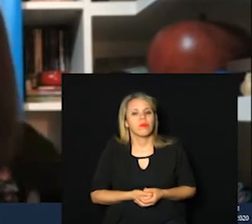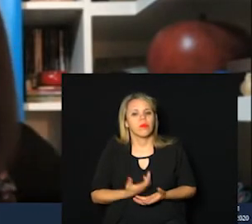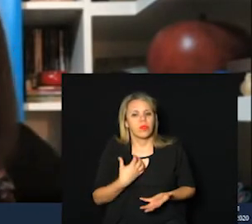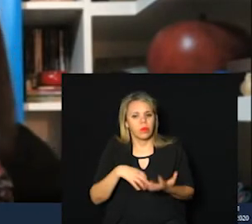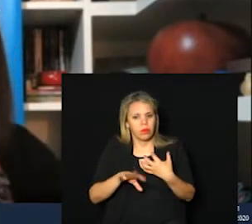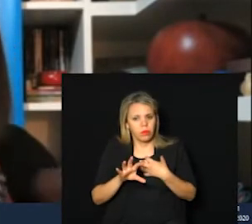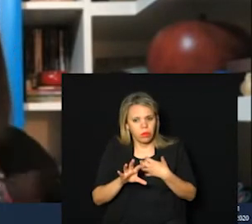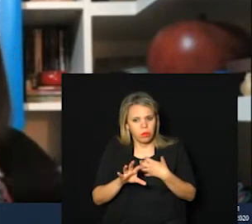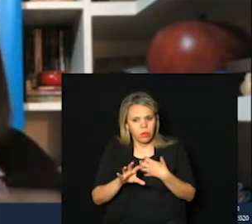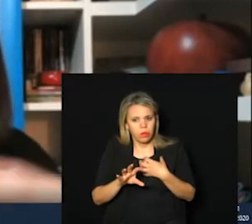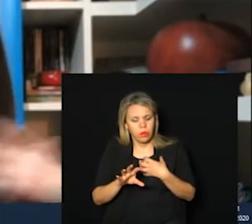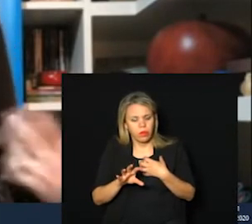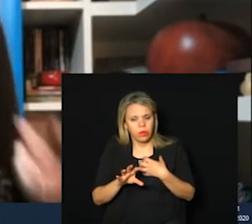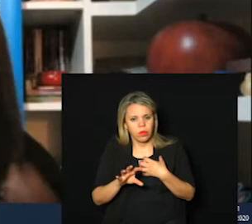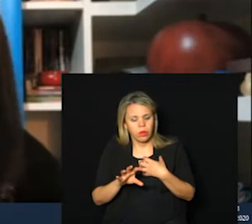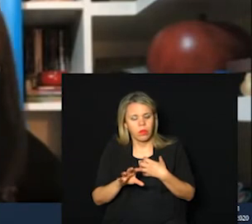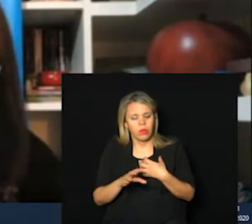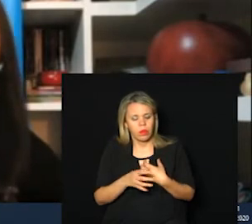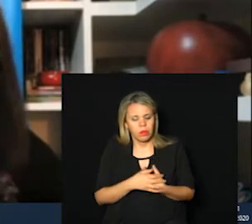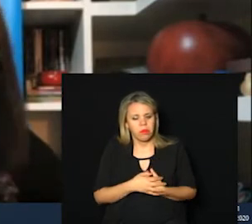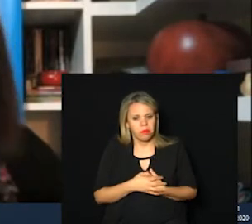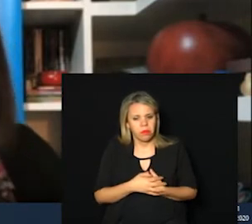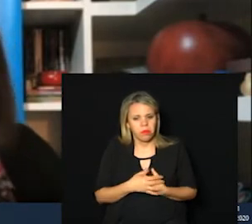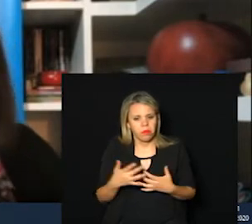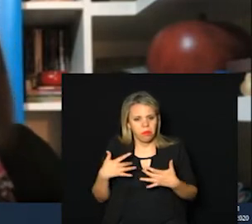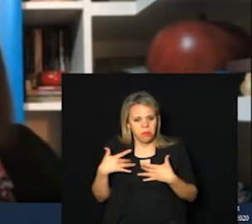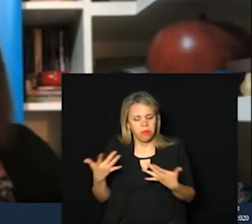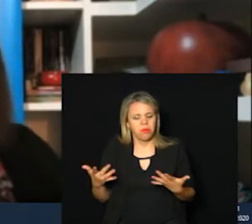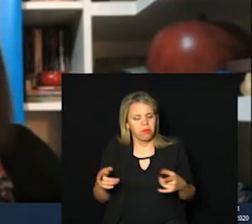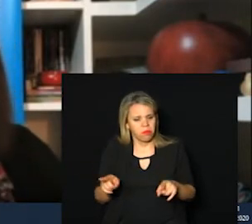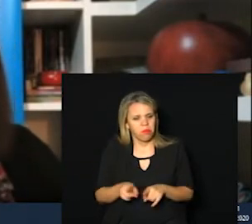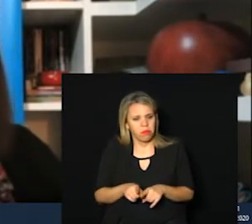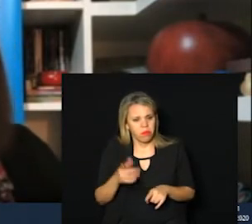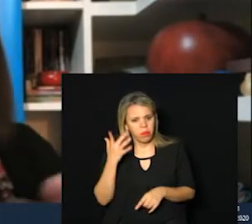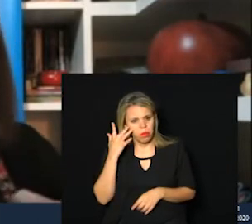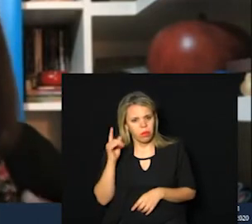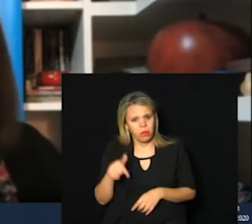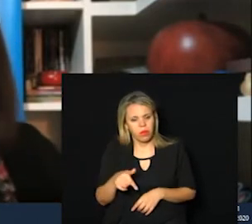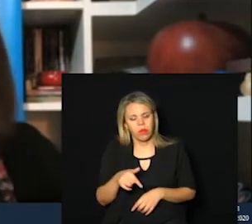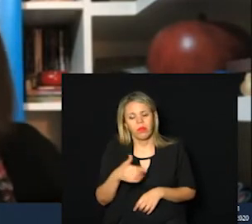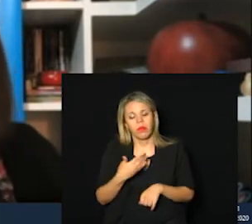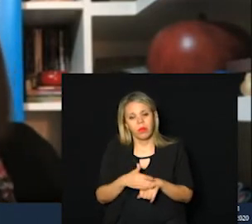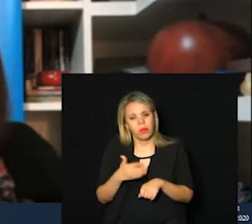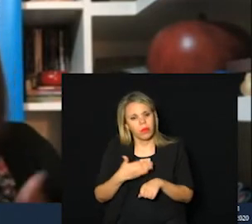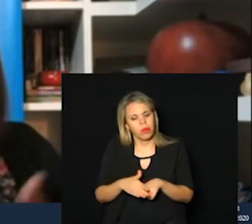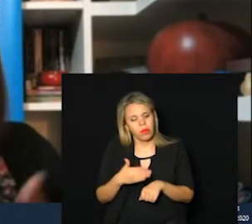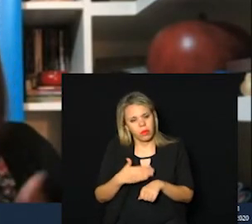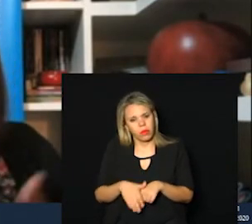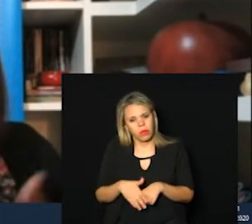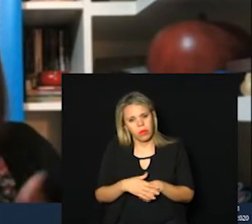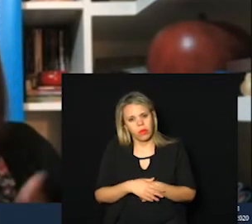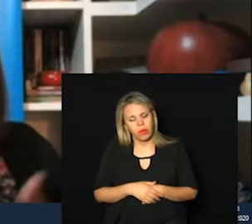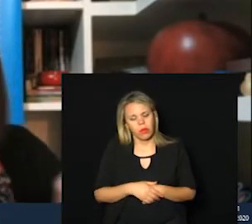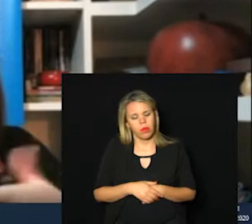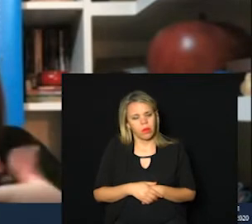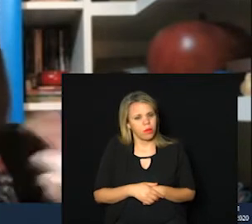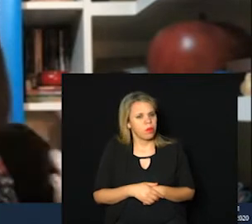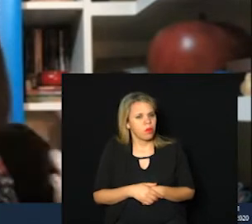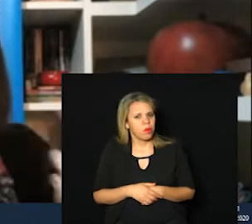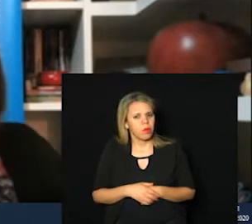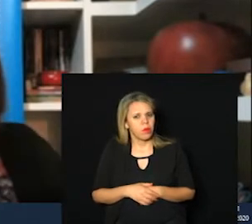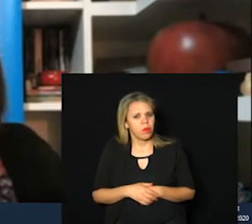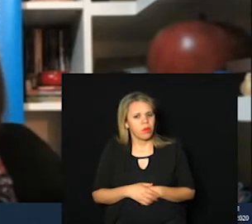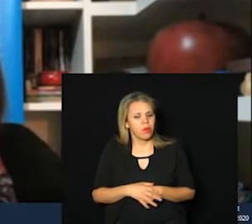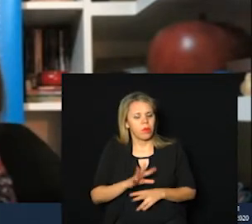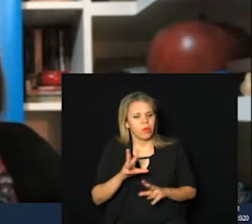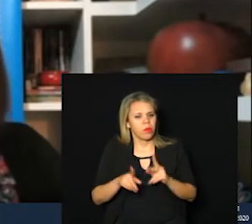empatia e com solidariedade. E eu acho que esse é o exercício que eu convido que todos